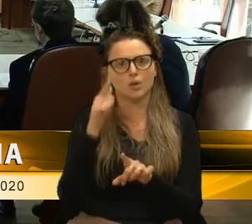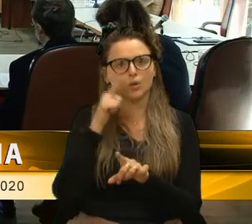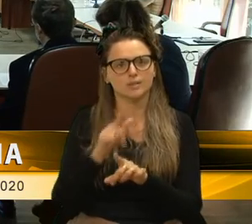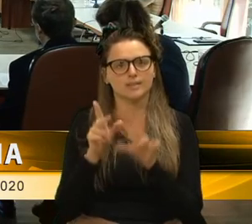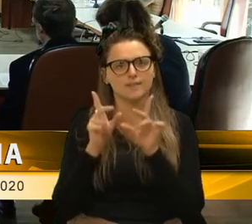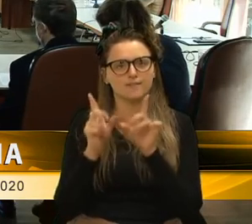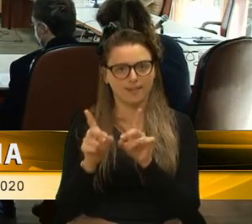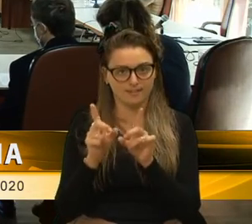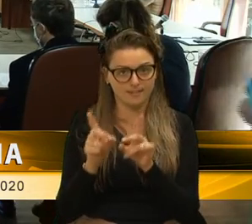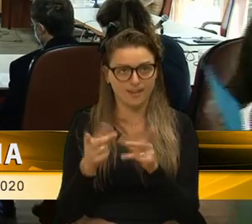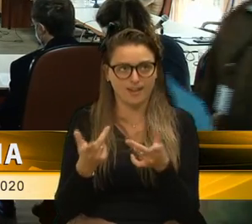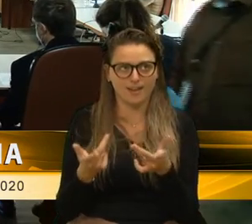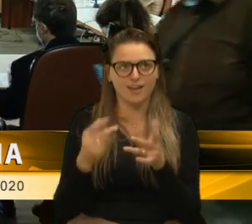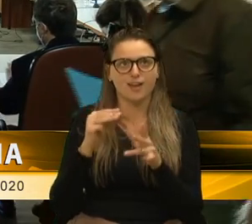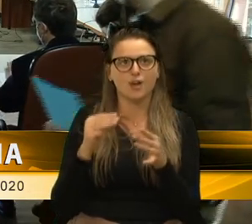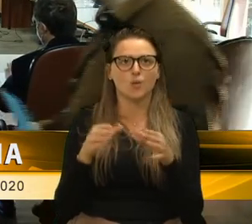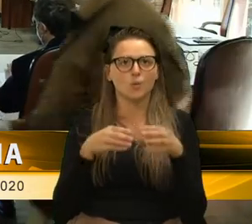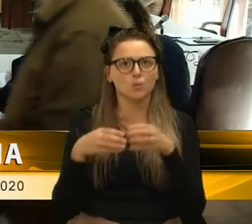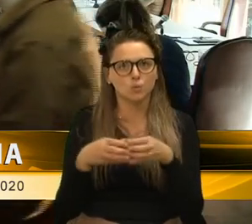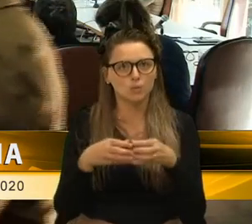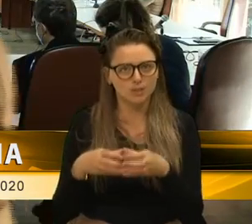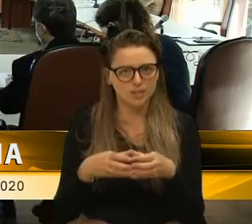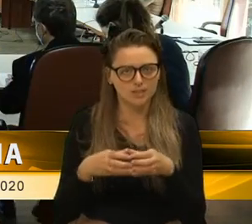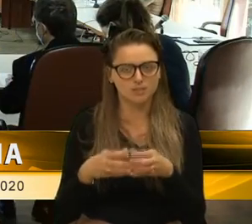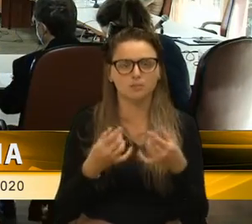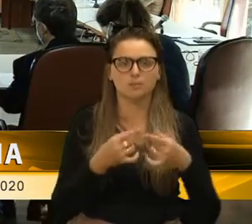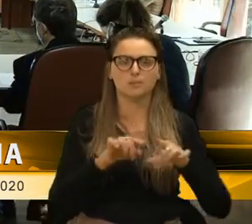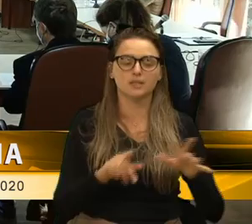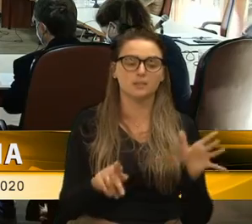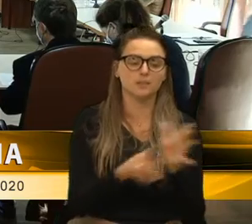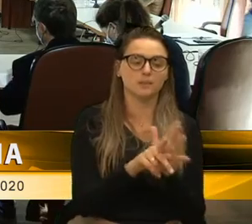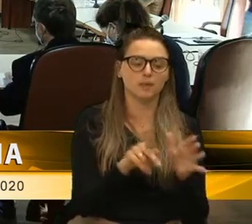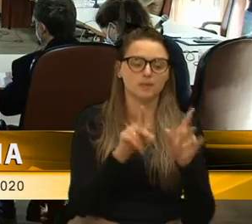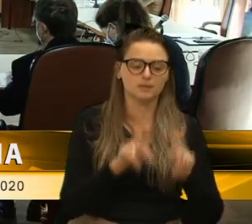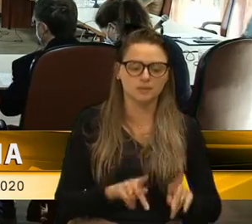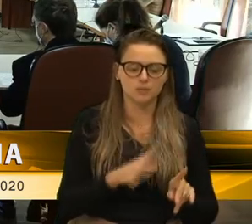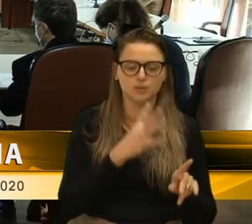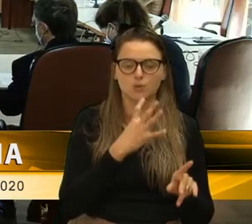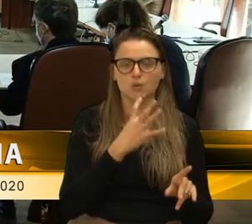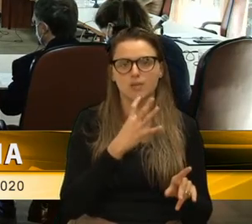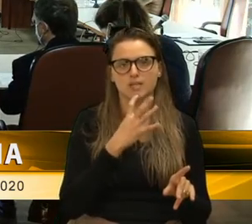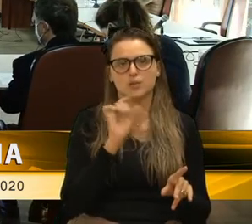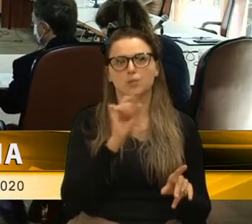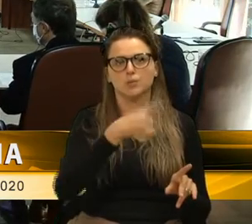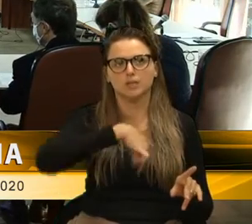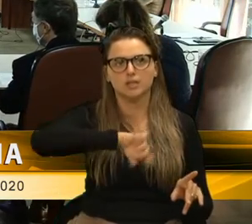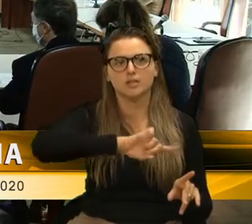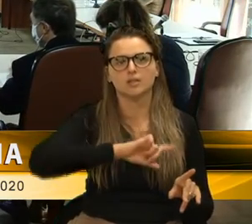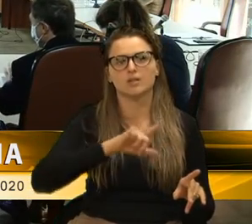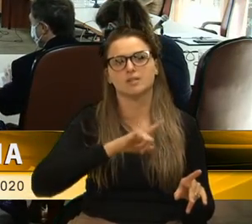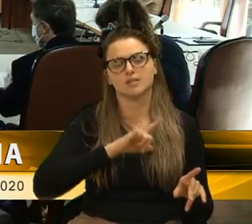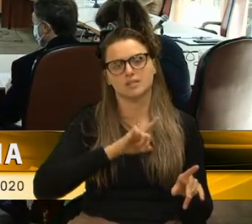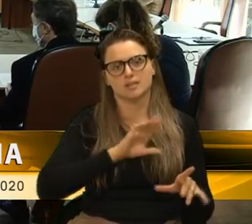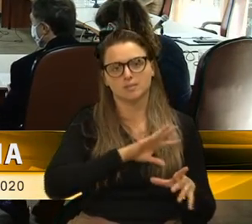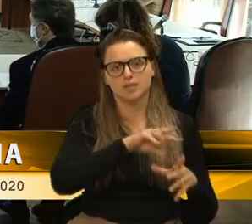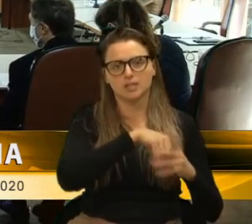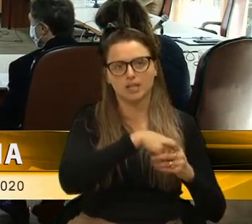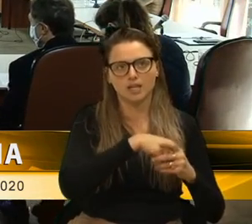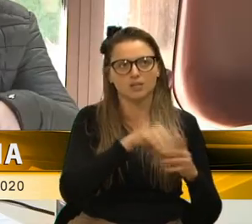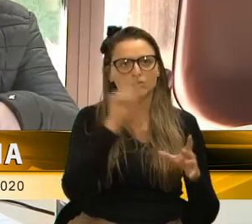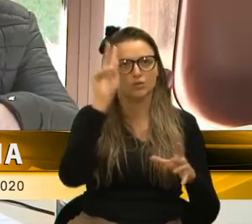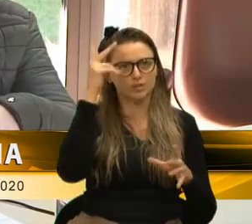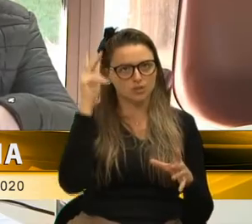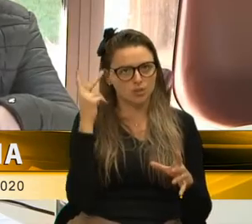e oferecer, não só para os turistas, mas também para a cidade de Caxias do Sul poder conhecer o que nós temos de histórico,